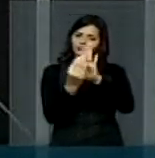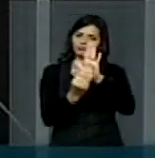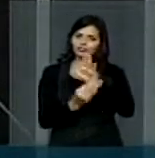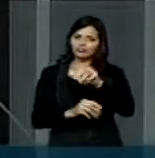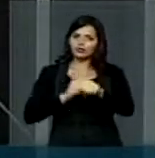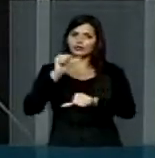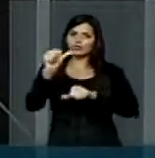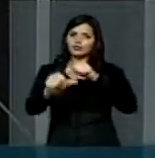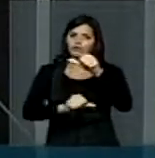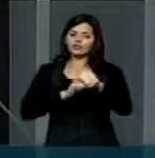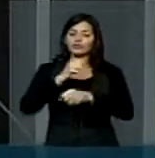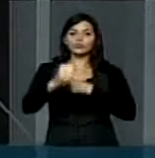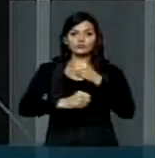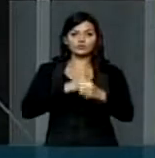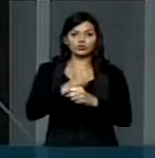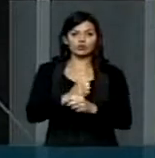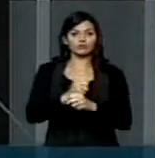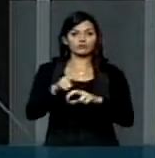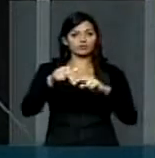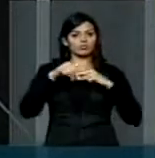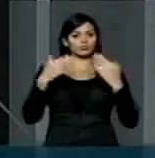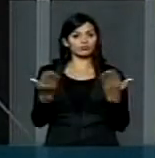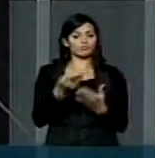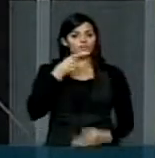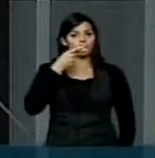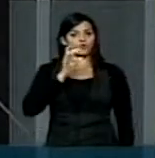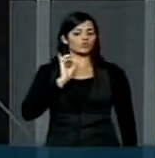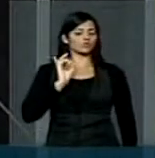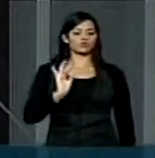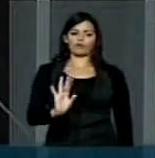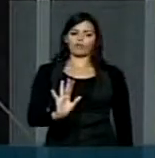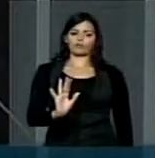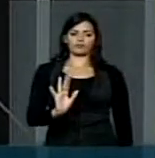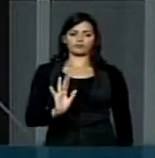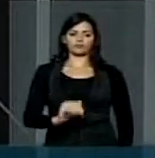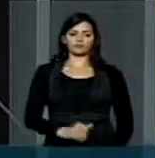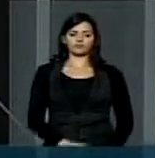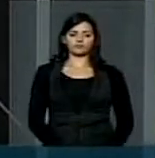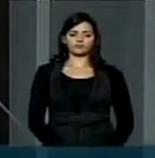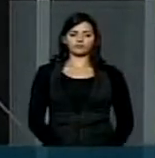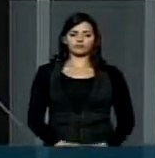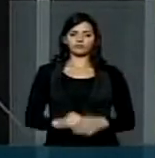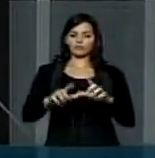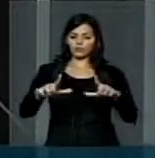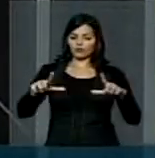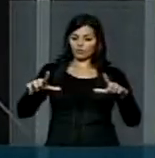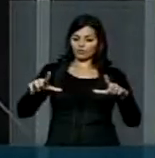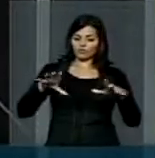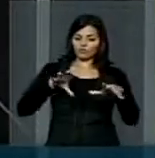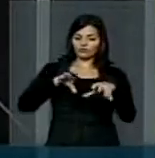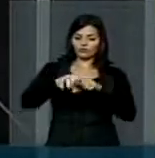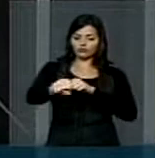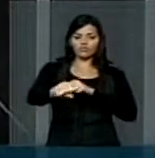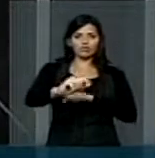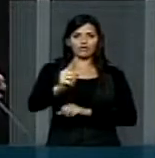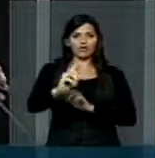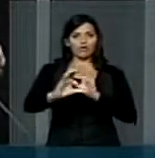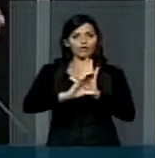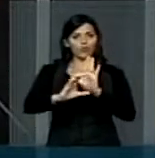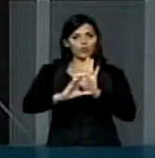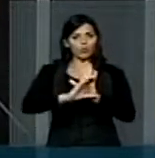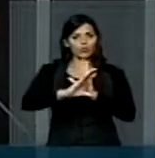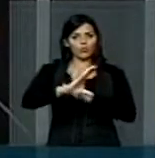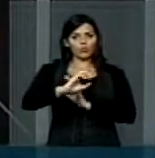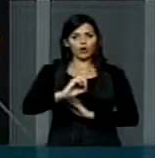anos. Então, nós não estamos nos referindo apenas a um diploma, a um Código Penal